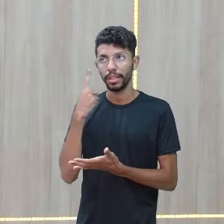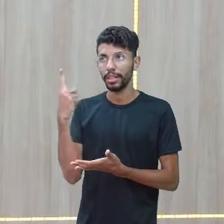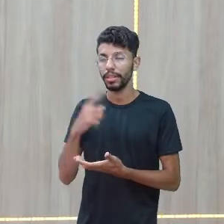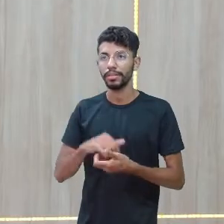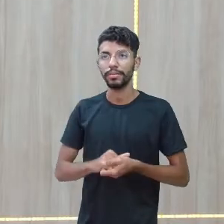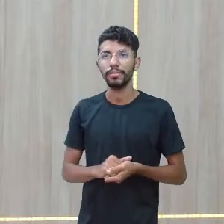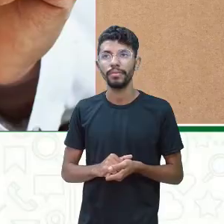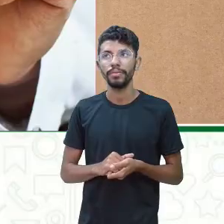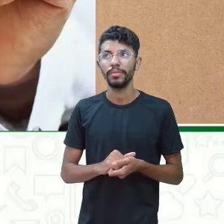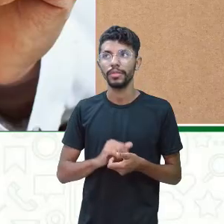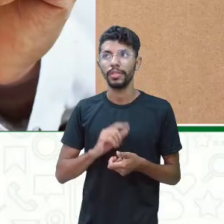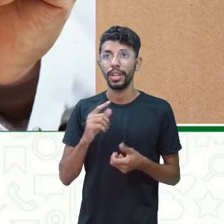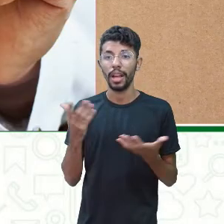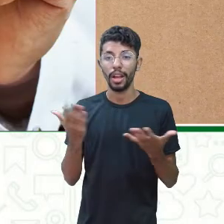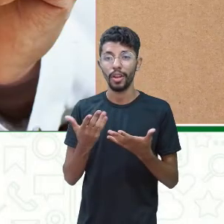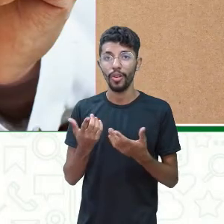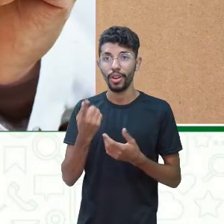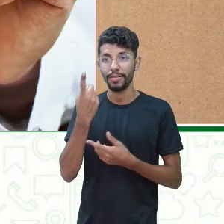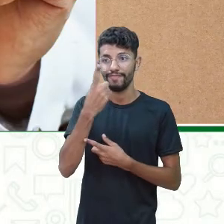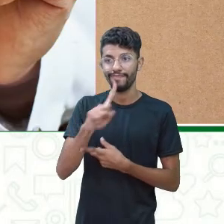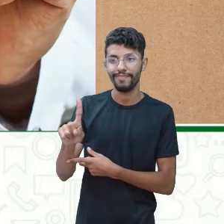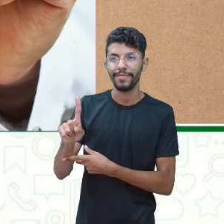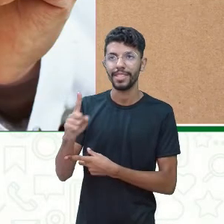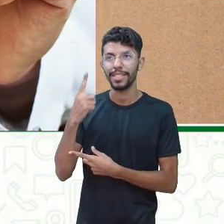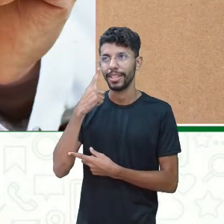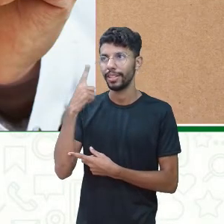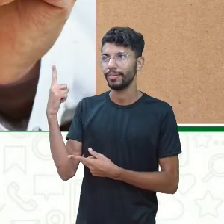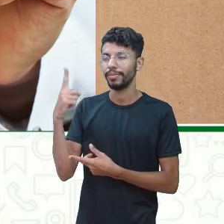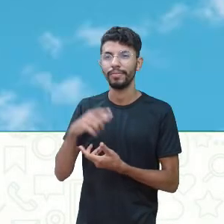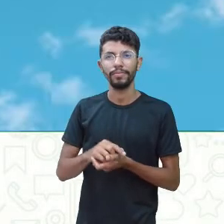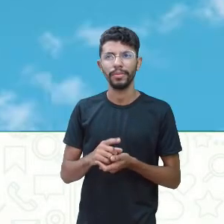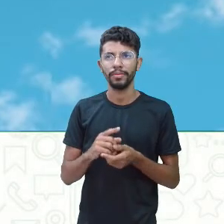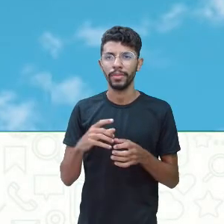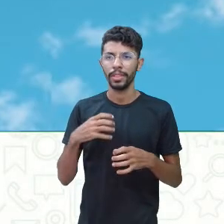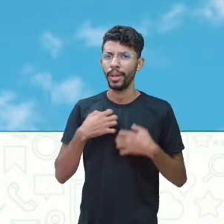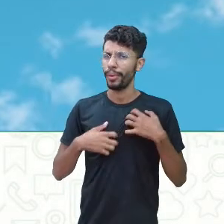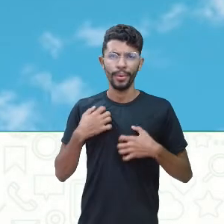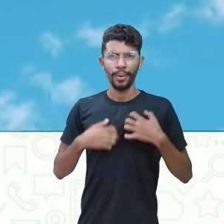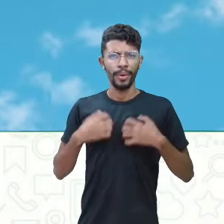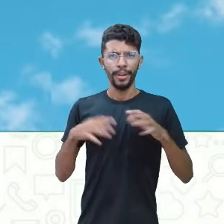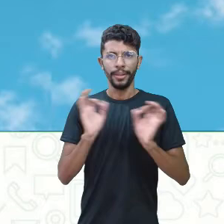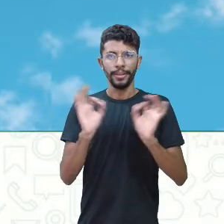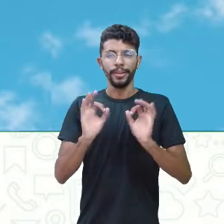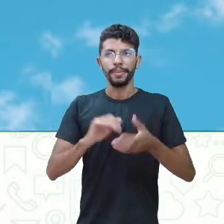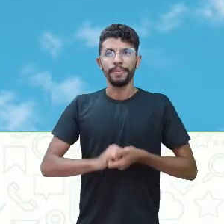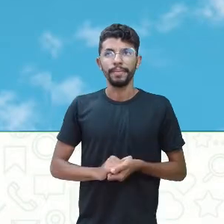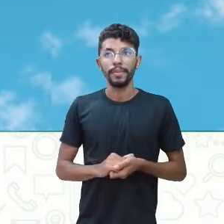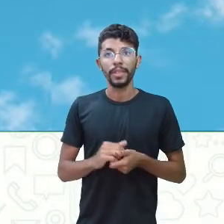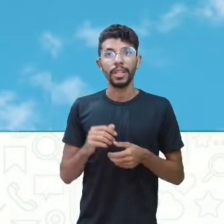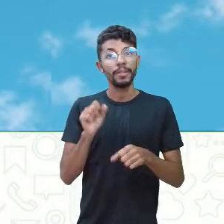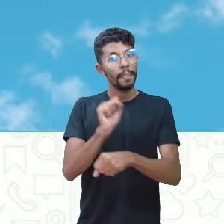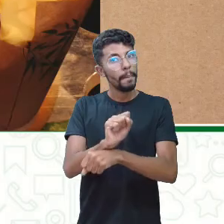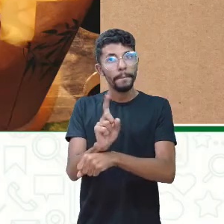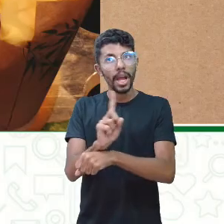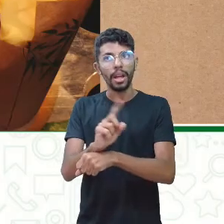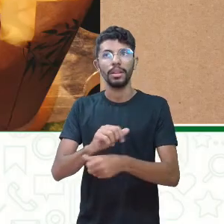Estamos trabalhando em cima do negativo, do don't. Então, ó, don't stress, não se estresse. Difícil. Don't stop, não